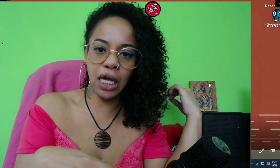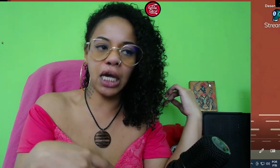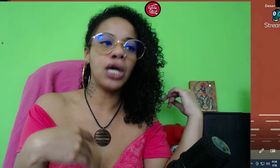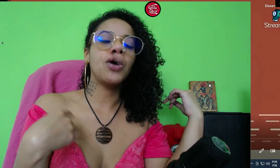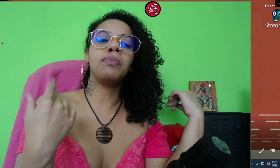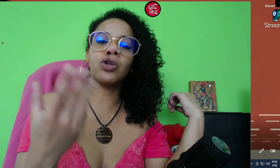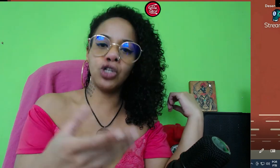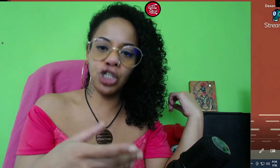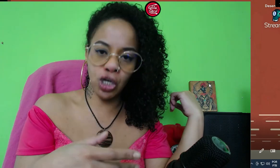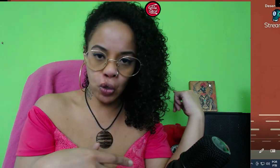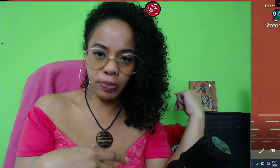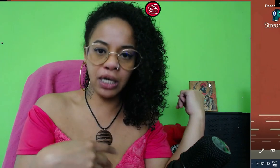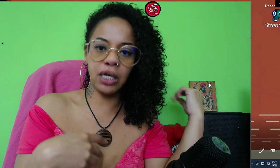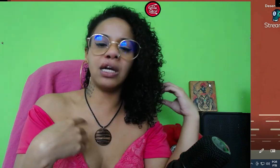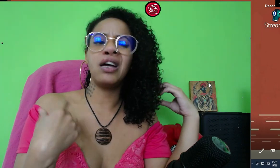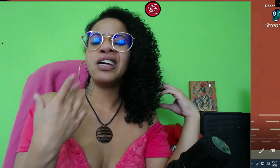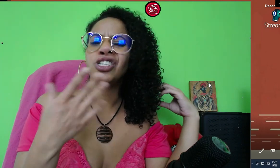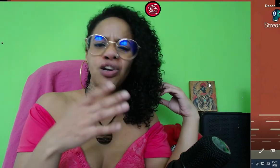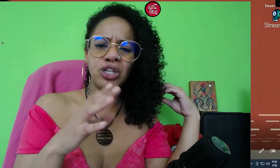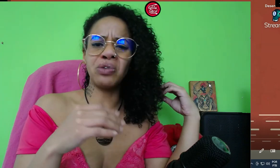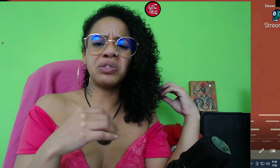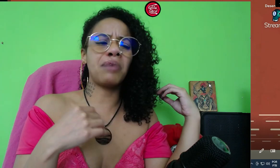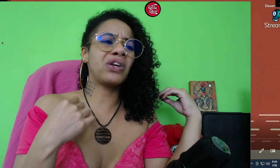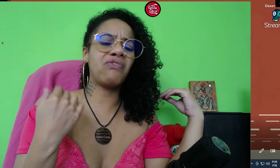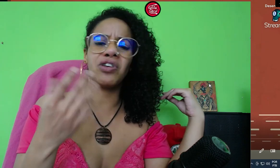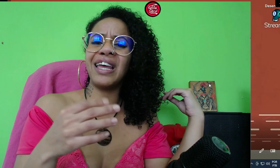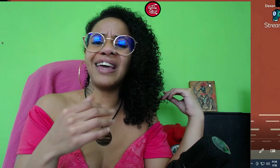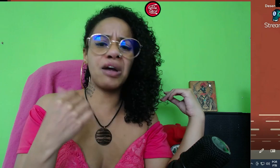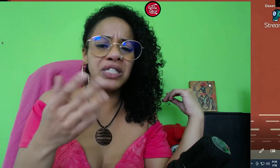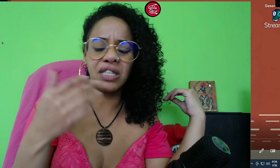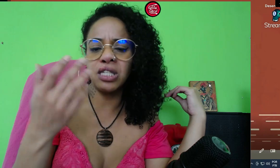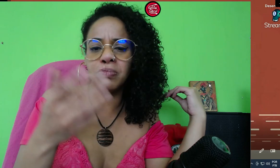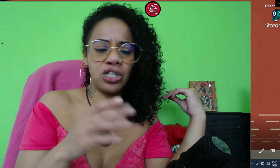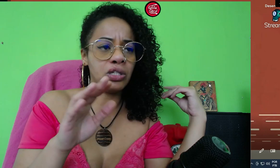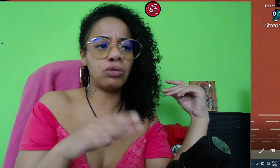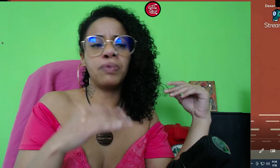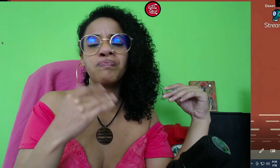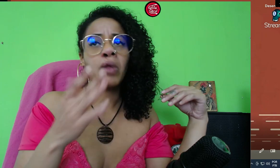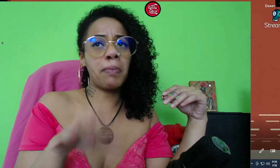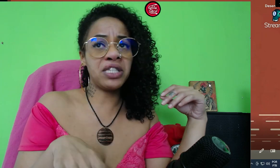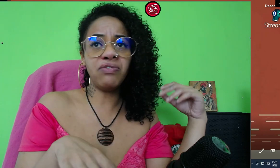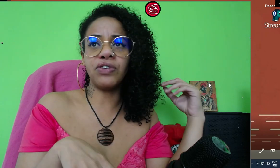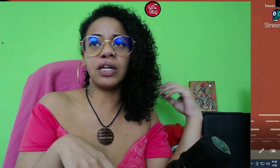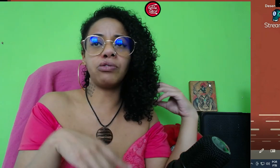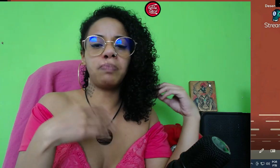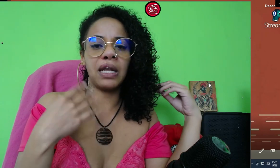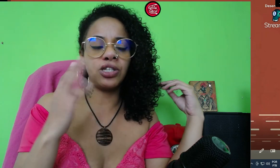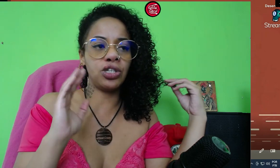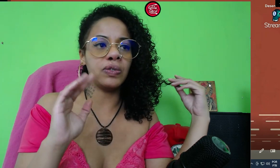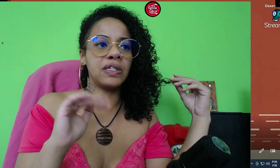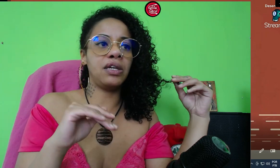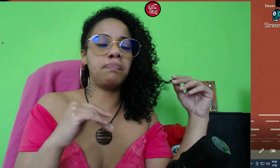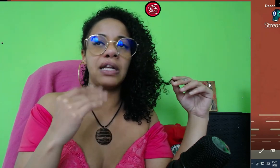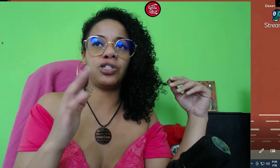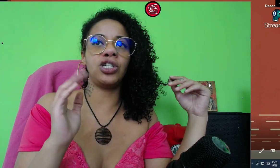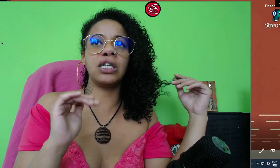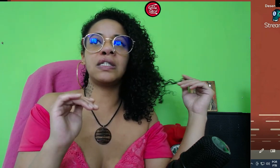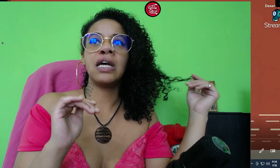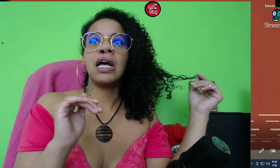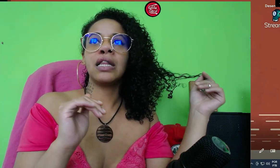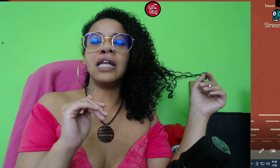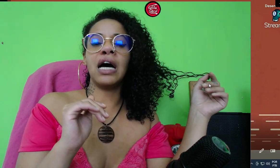grega mitologia romana geralmente não sabe quem foi nem armastrismo Egito mas enfim né os paladinos aí